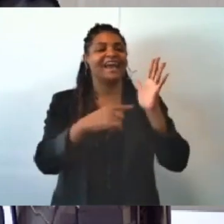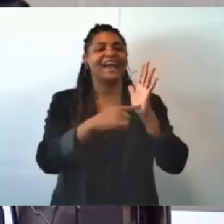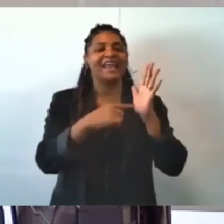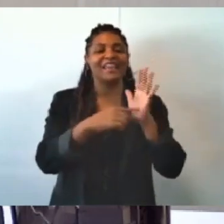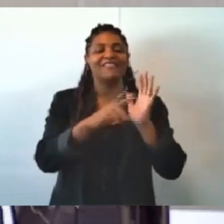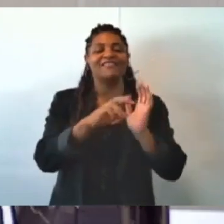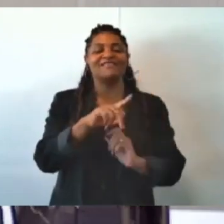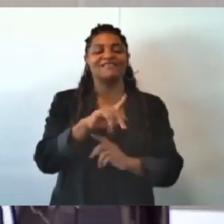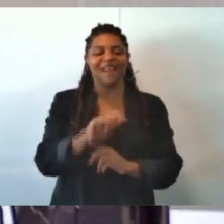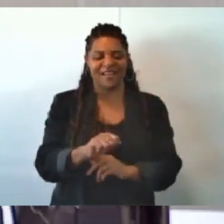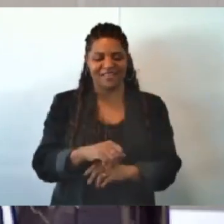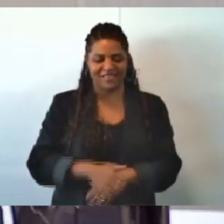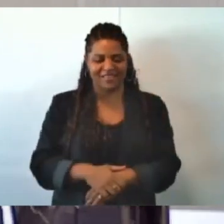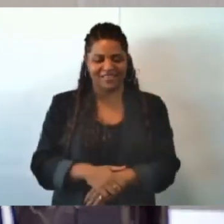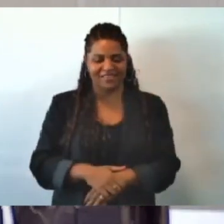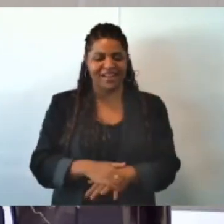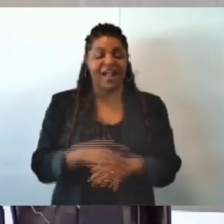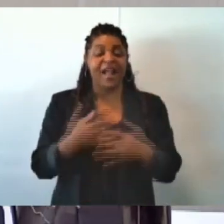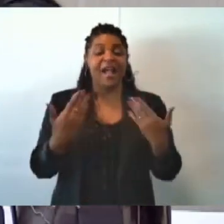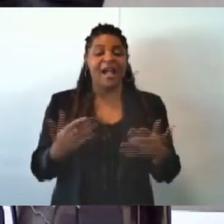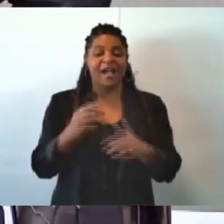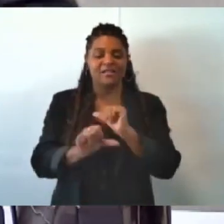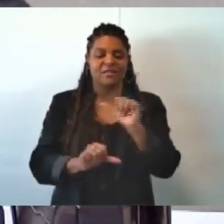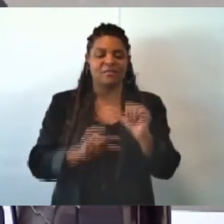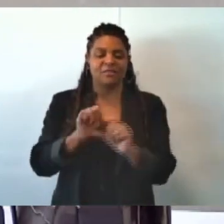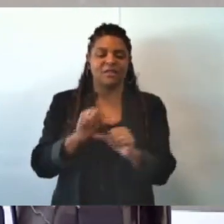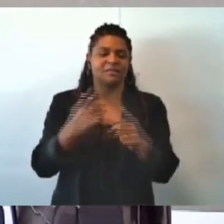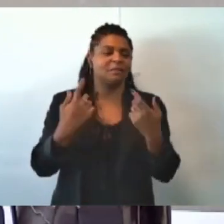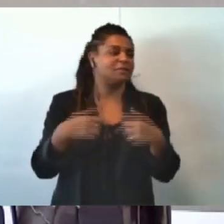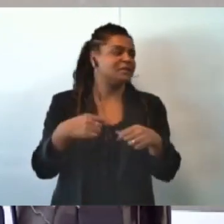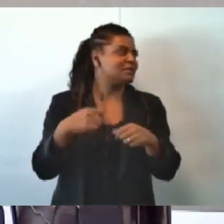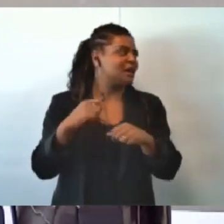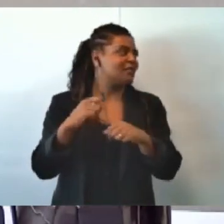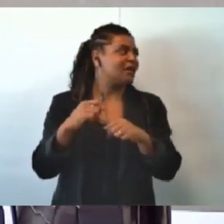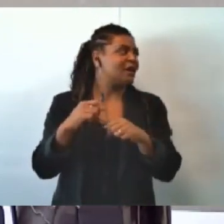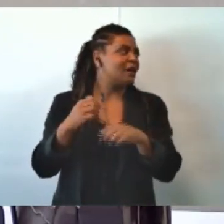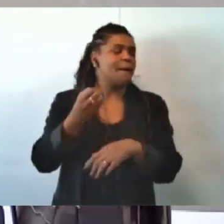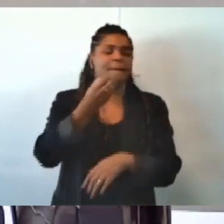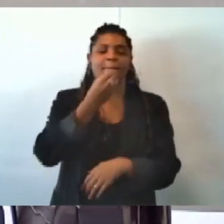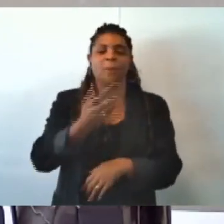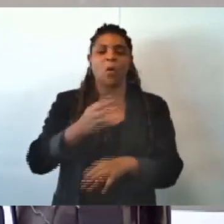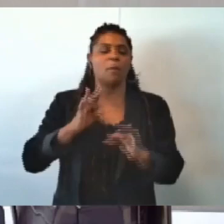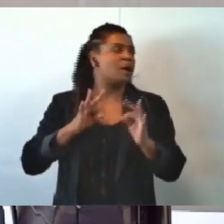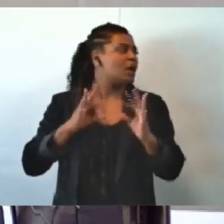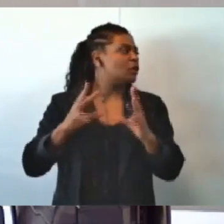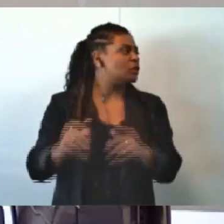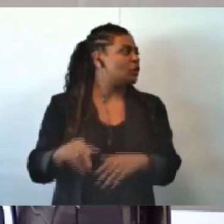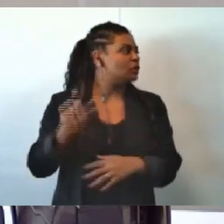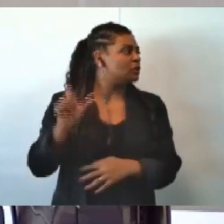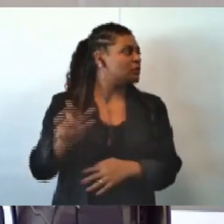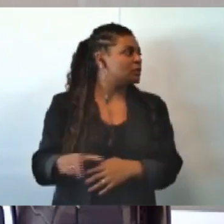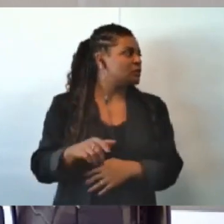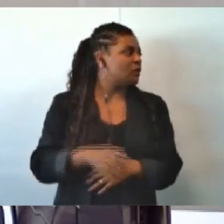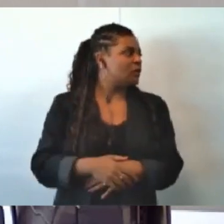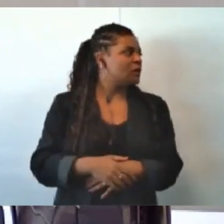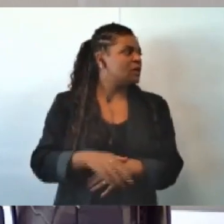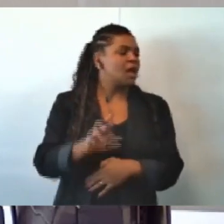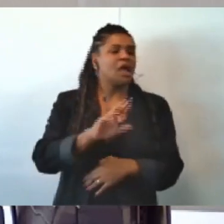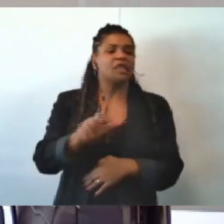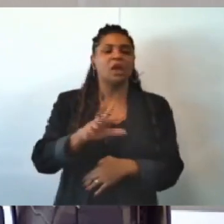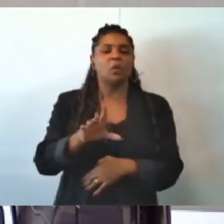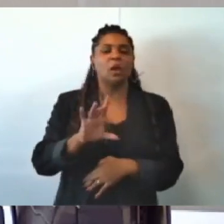A mudança teria que beneficiar a todos, não somente favorecer um setor, no